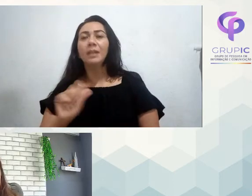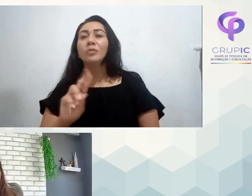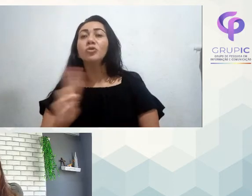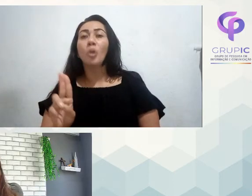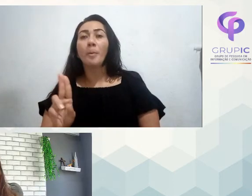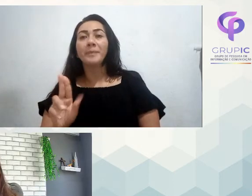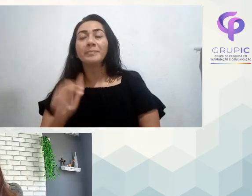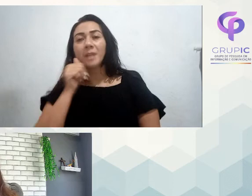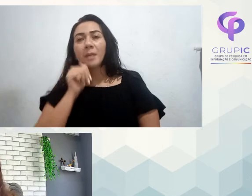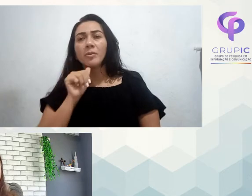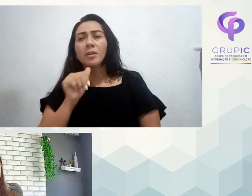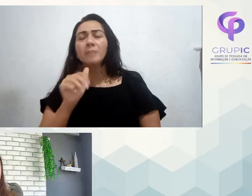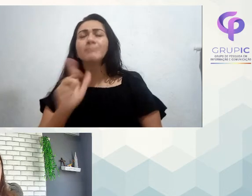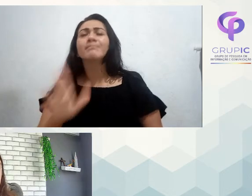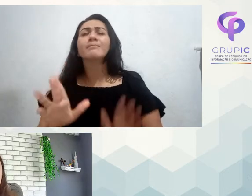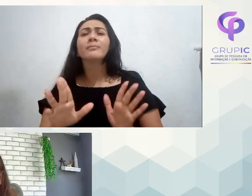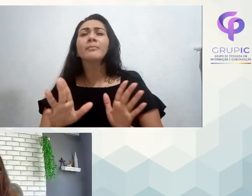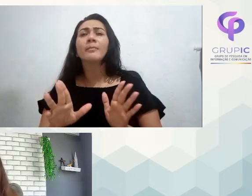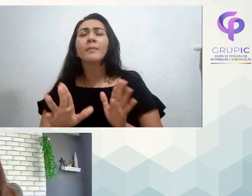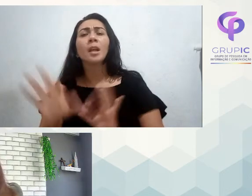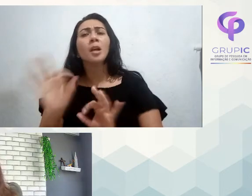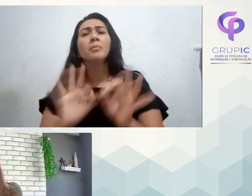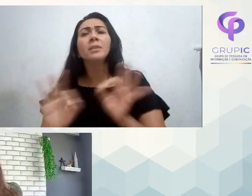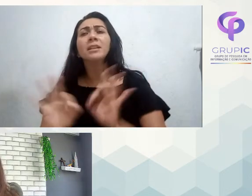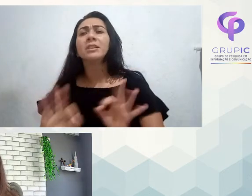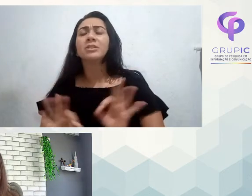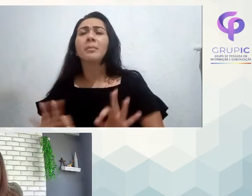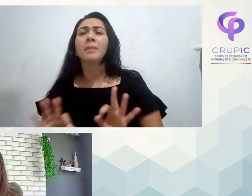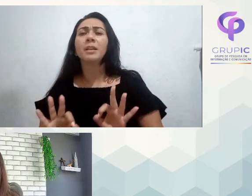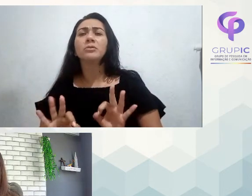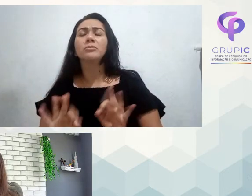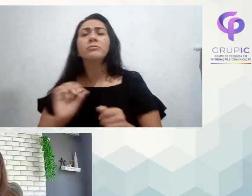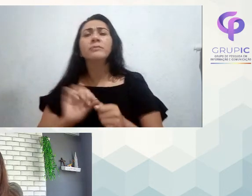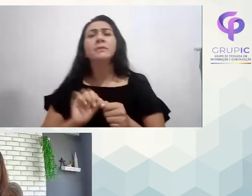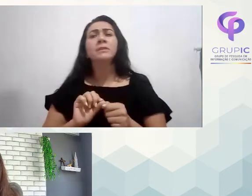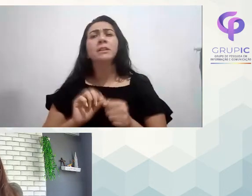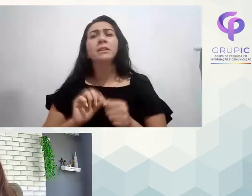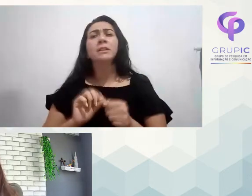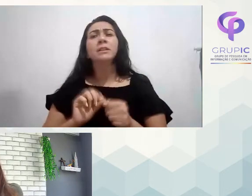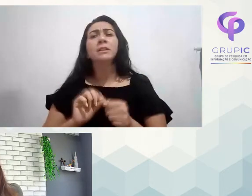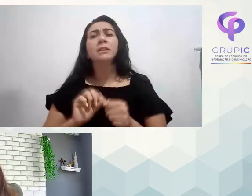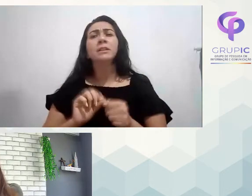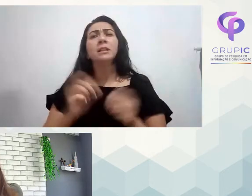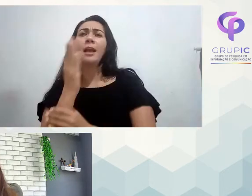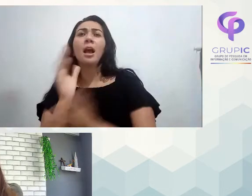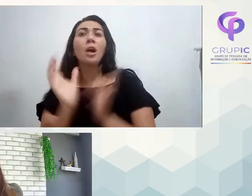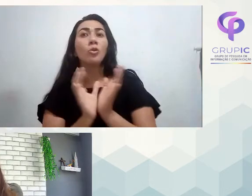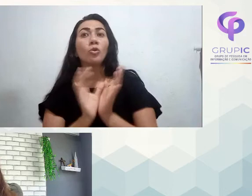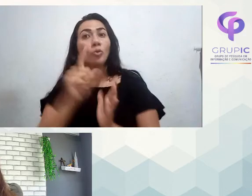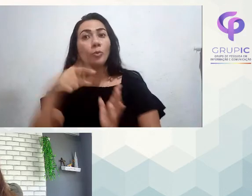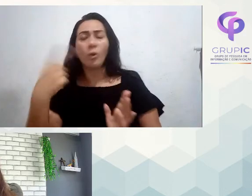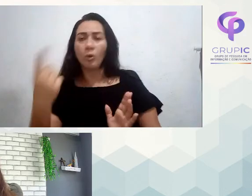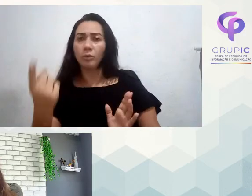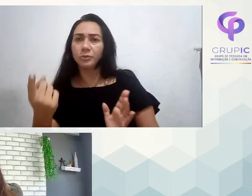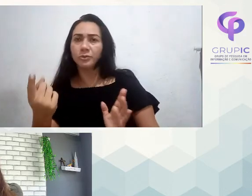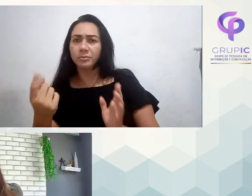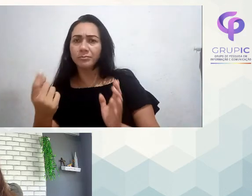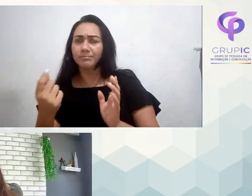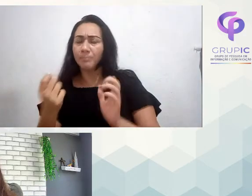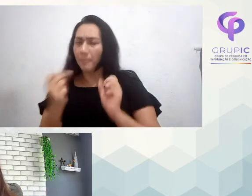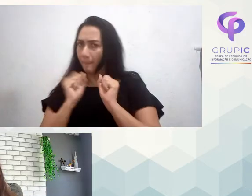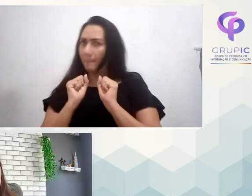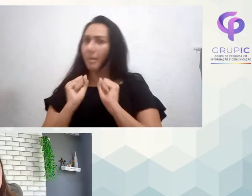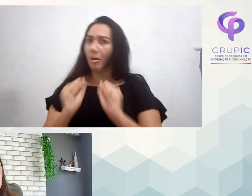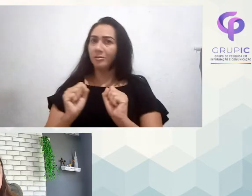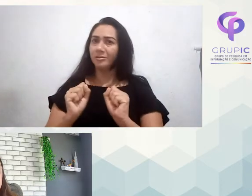para a criação de uma ONG? Oi, Linda, obrigada pela pergunta. Até não comentei isso durante